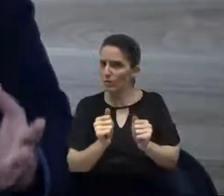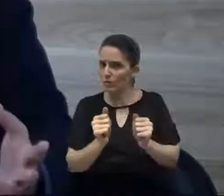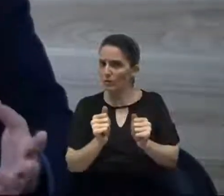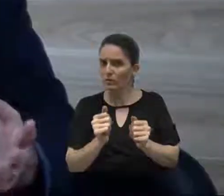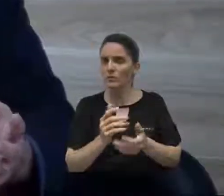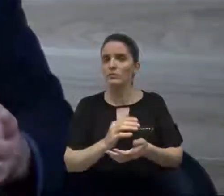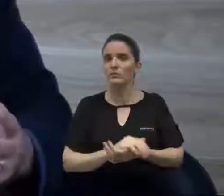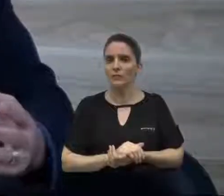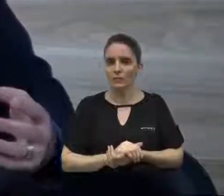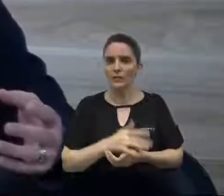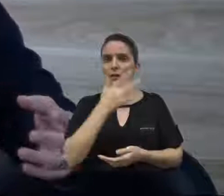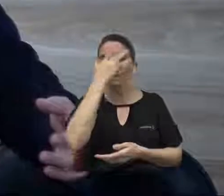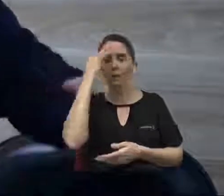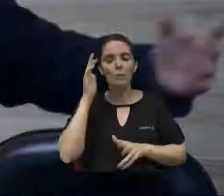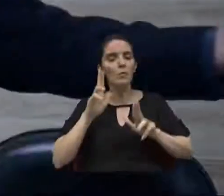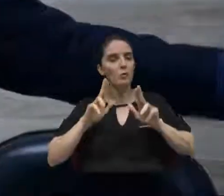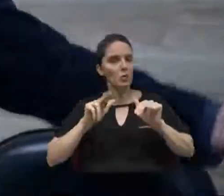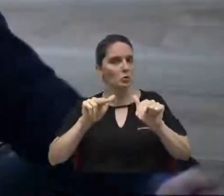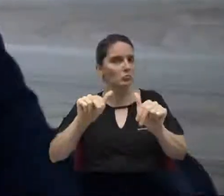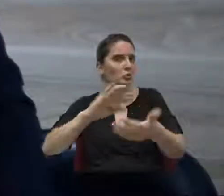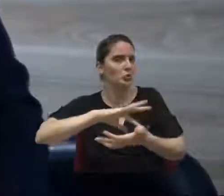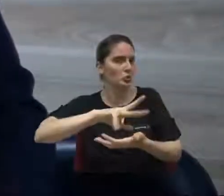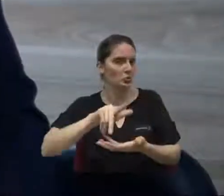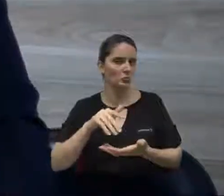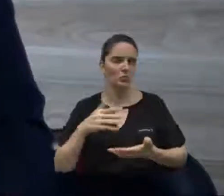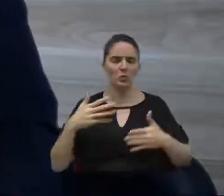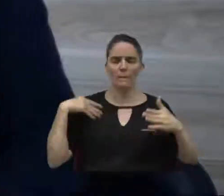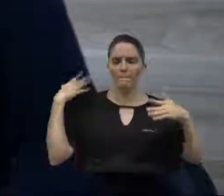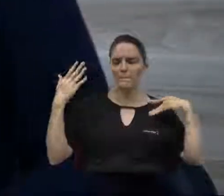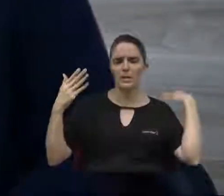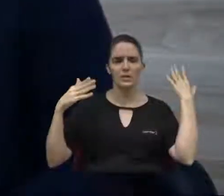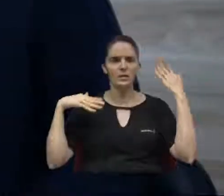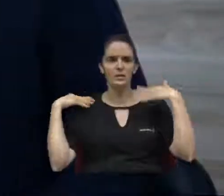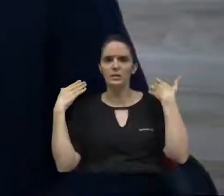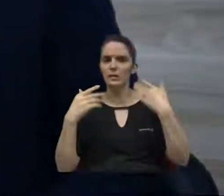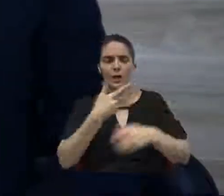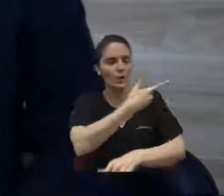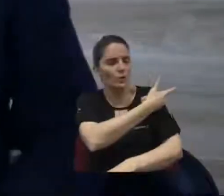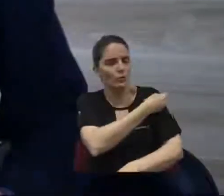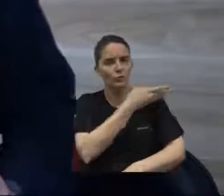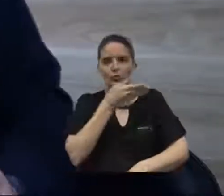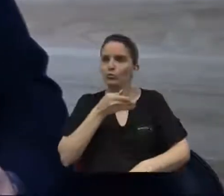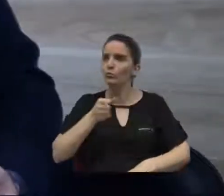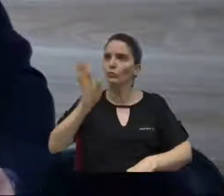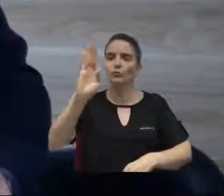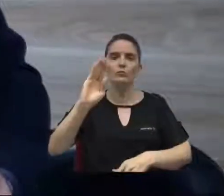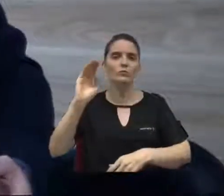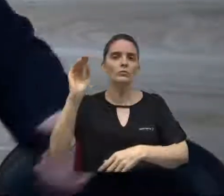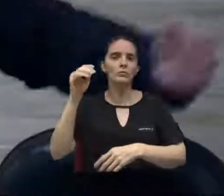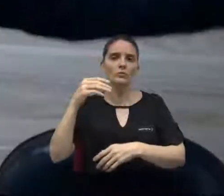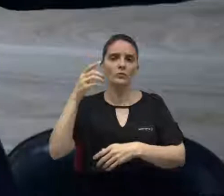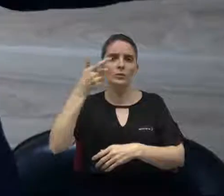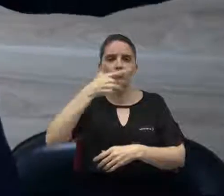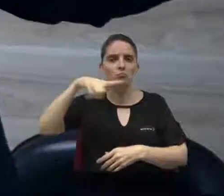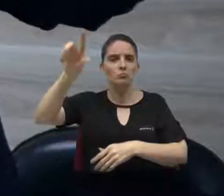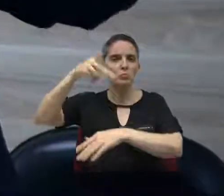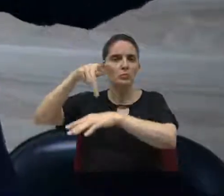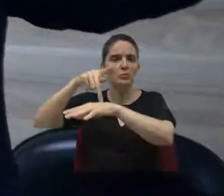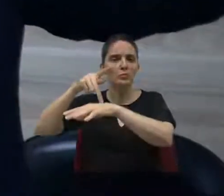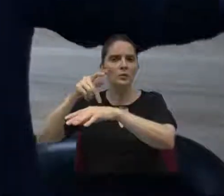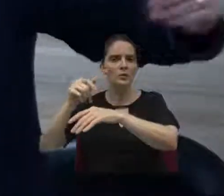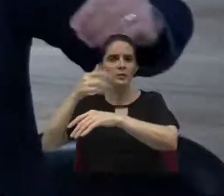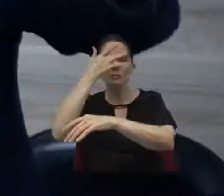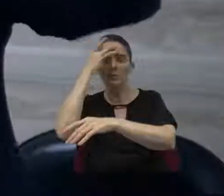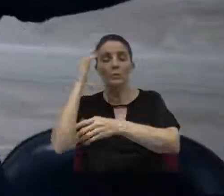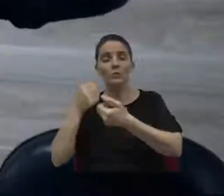mexe, tem gente viajando para o mundo, turista. De repente você não tomou vacina, está no meio de um aglomerado de pessoas, pessoas pegando